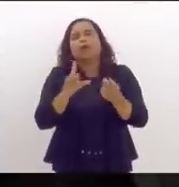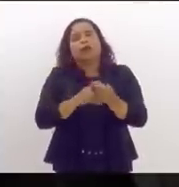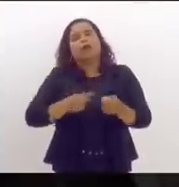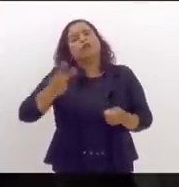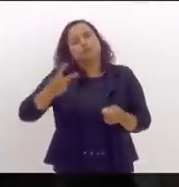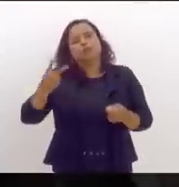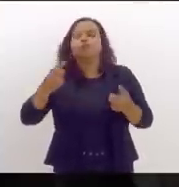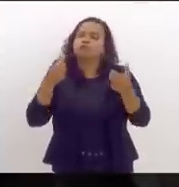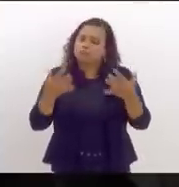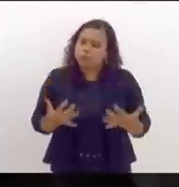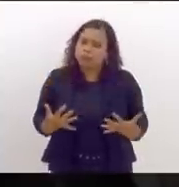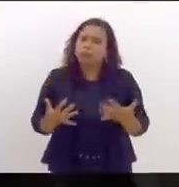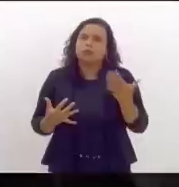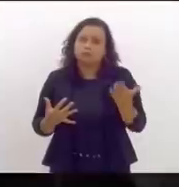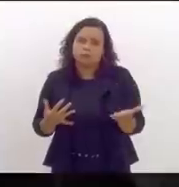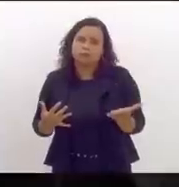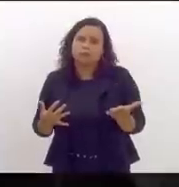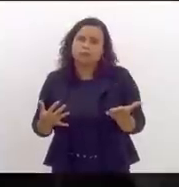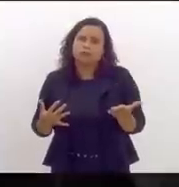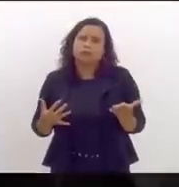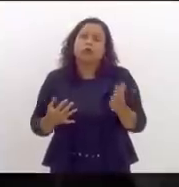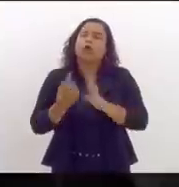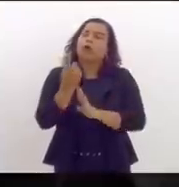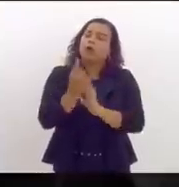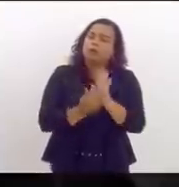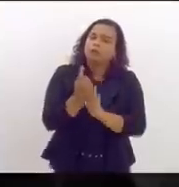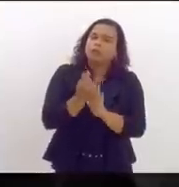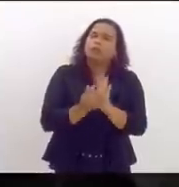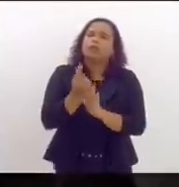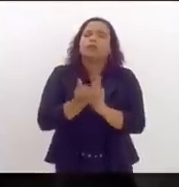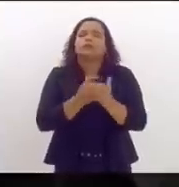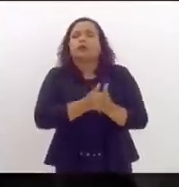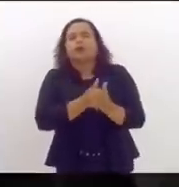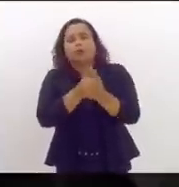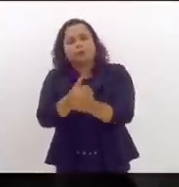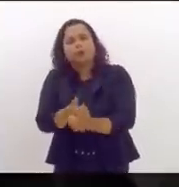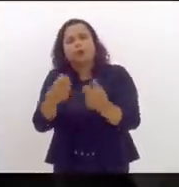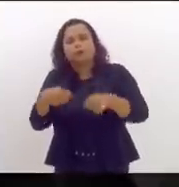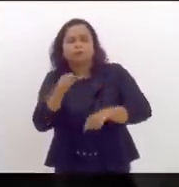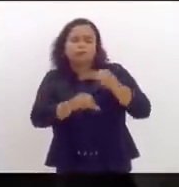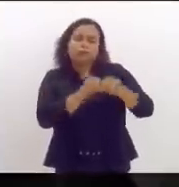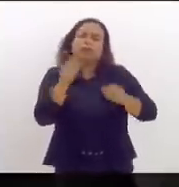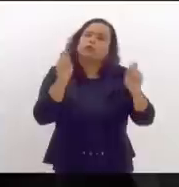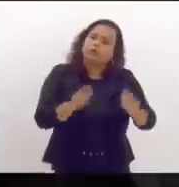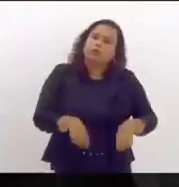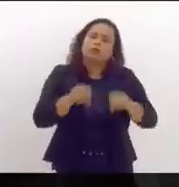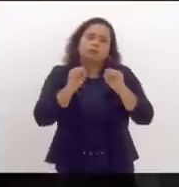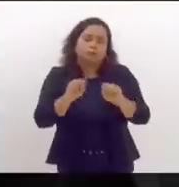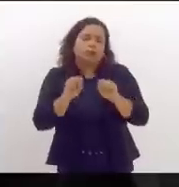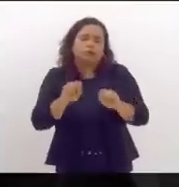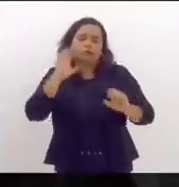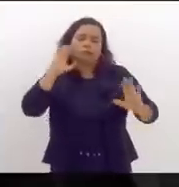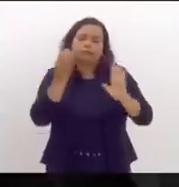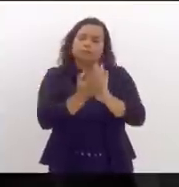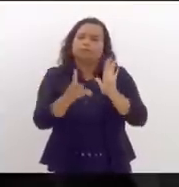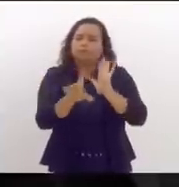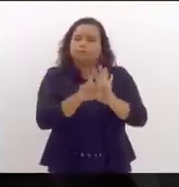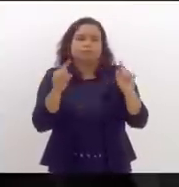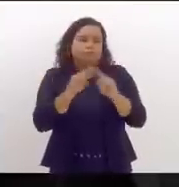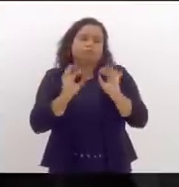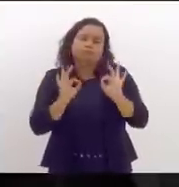segundo explica que o orçamento tem que ser acompanhado e pode ser modificado pelo cumprimento da lei